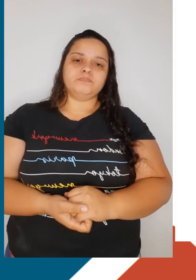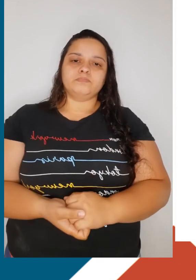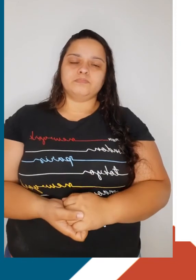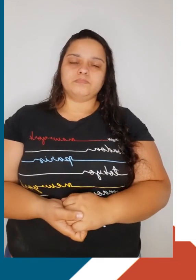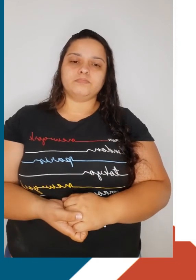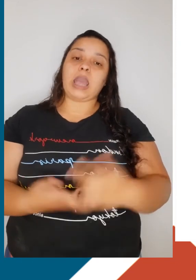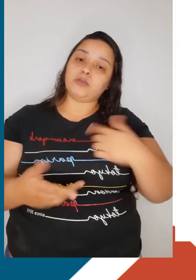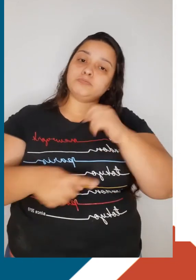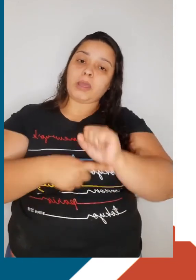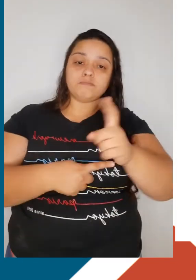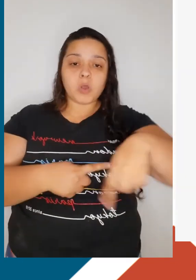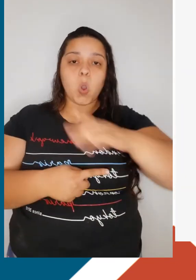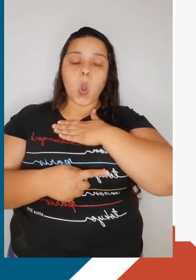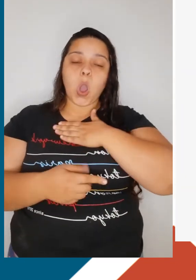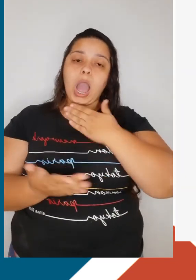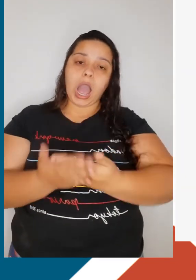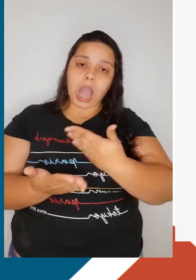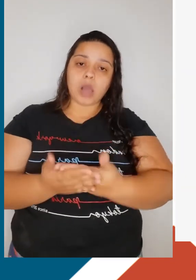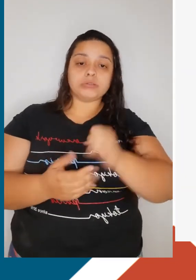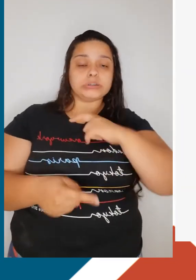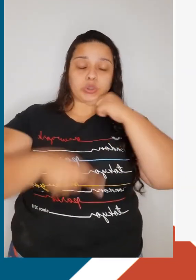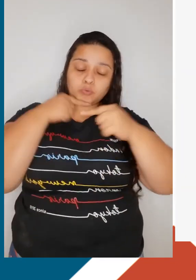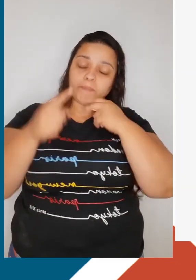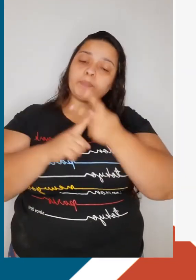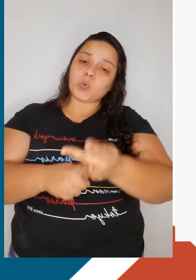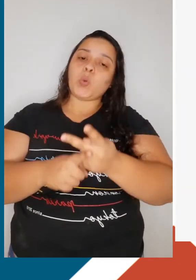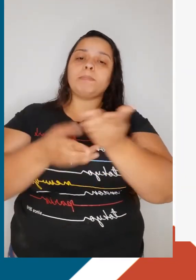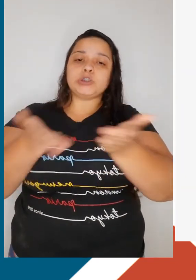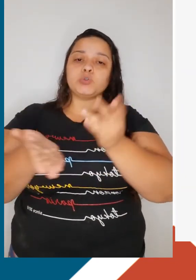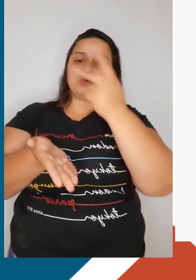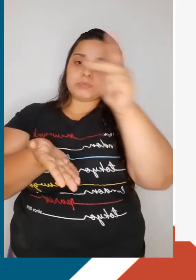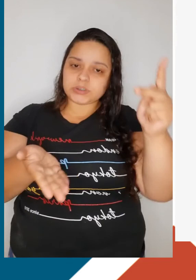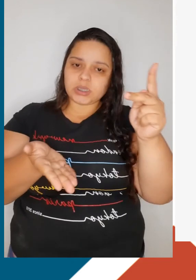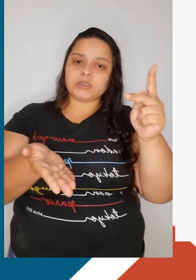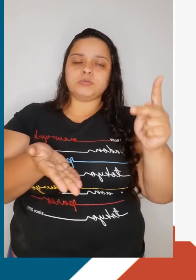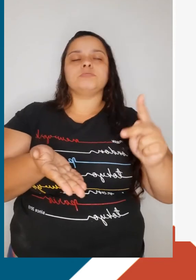Revolução Liberal do Porto. Espero que vocês tenham gostado. Tendo dúvidas, entre em